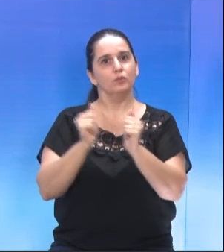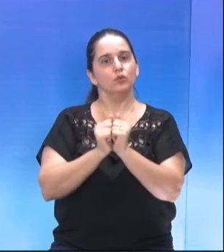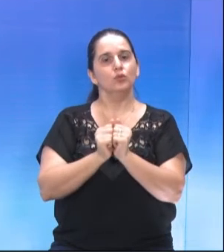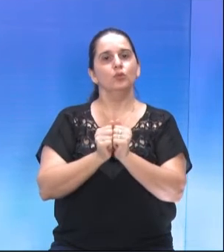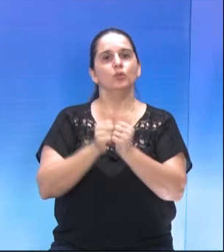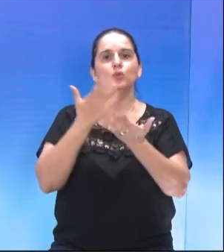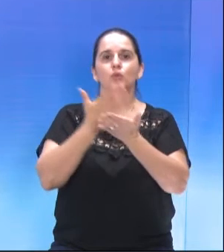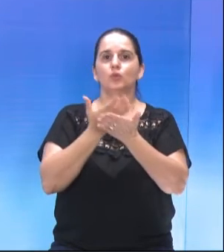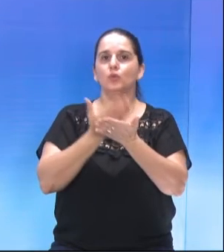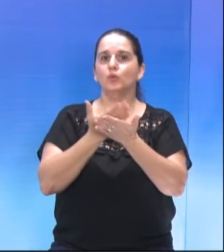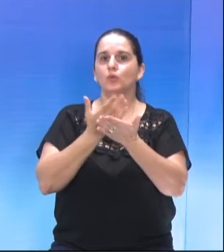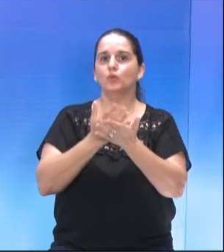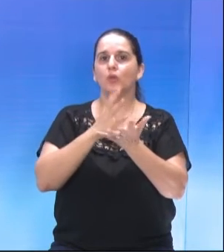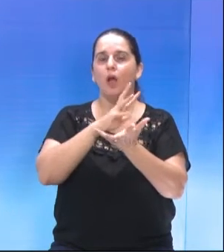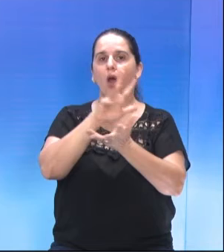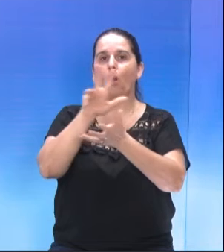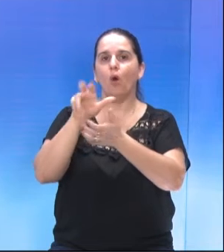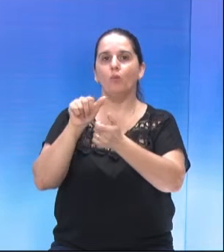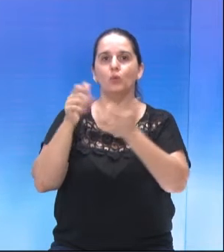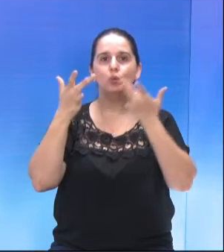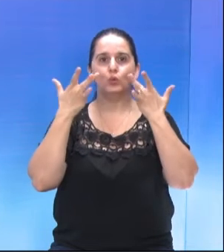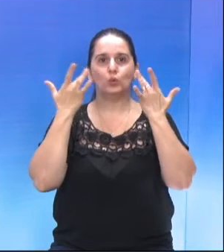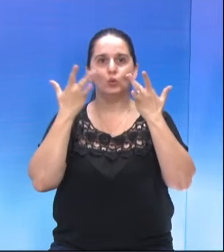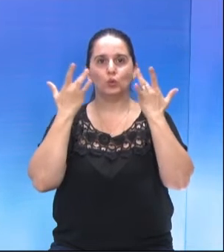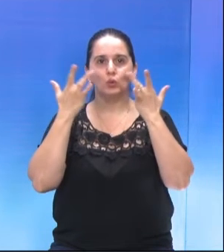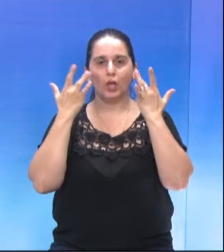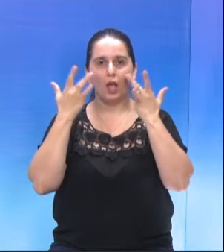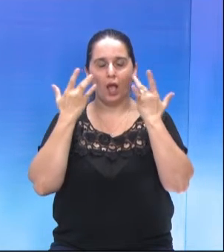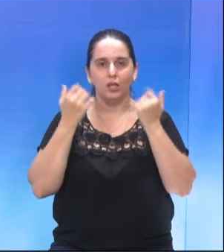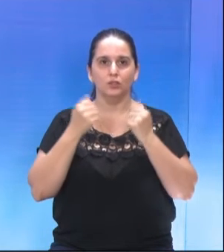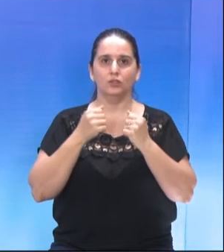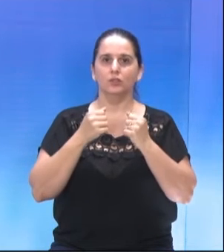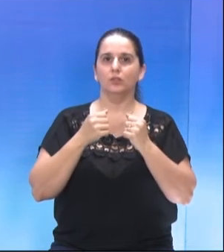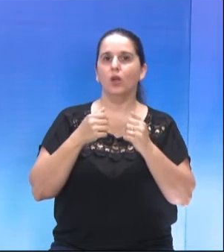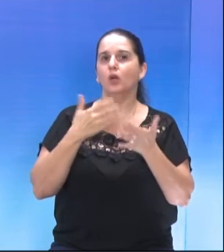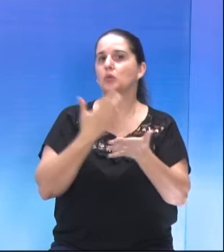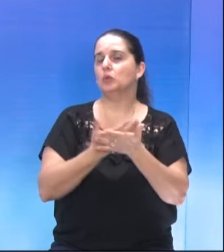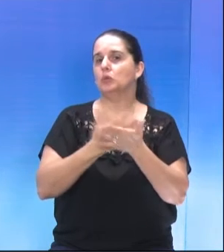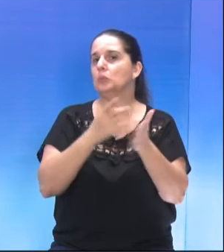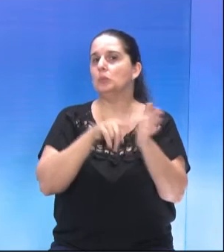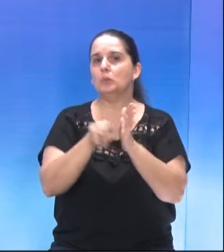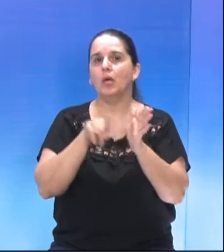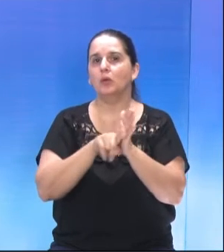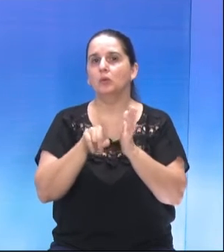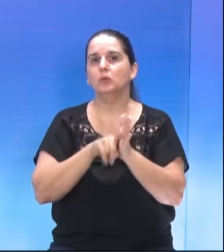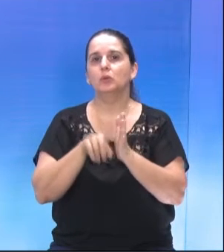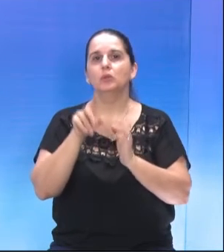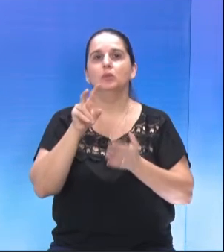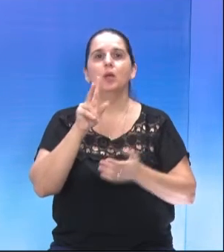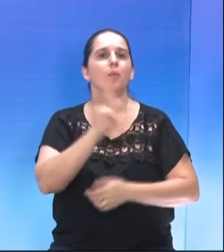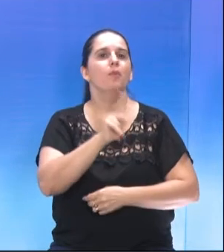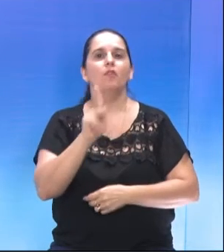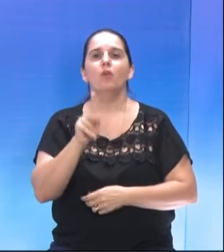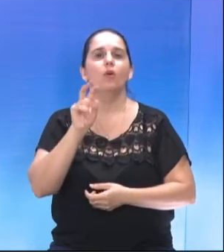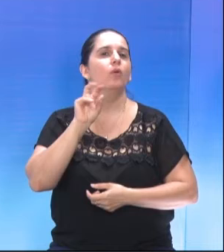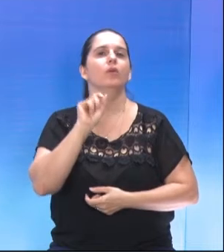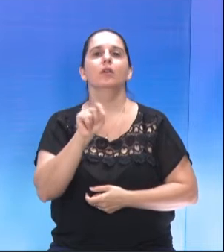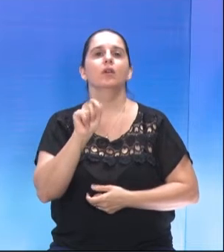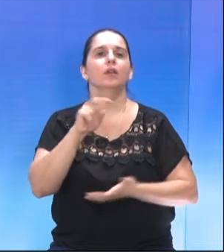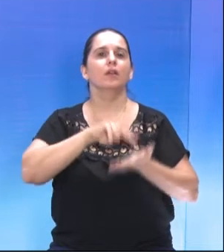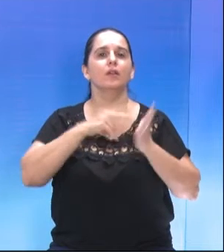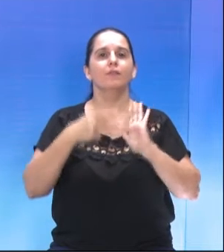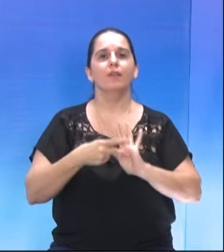arte. Geralmente os estudantes costumam perguntar: Prof, arte contemporânea, o que é